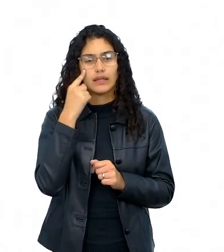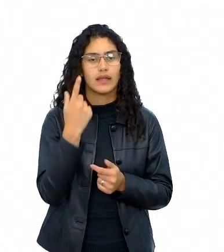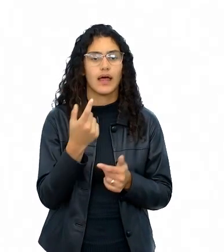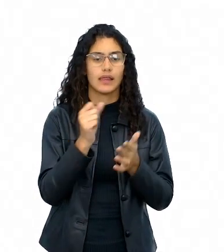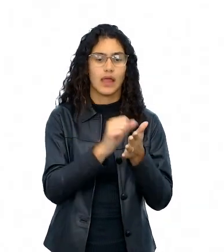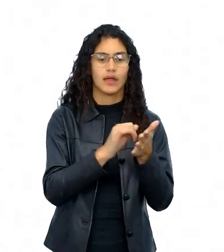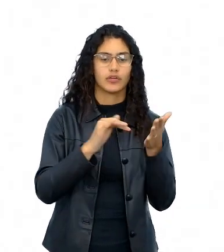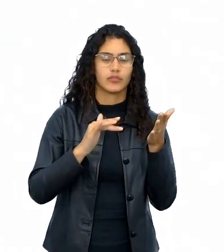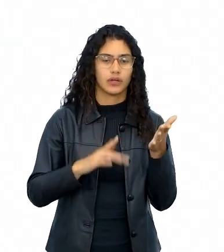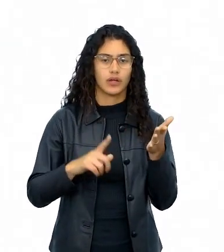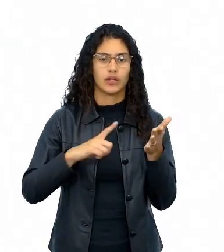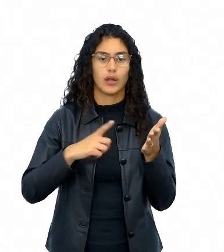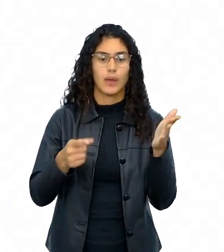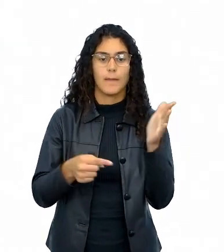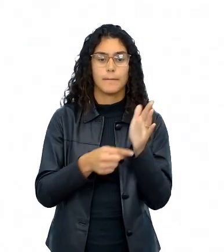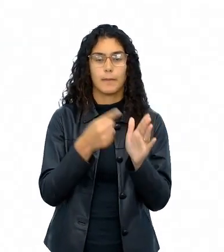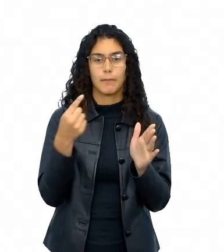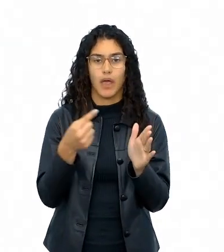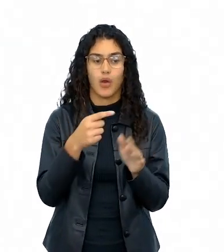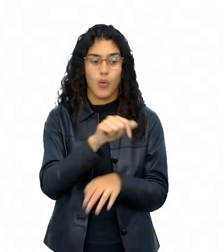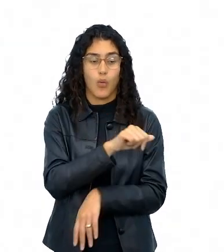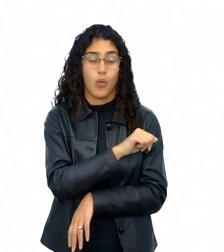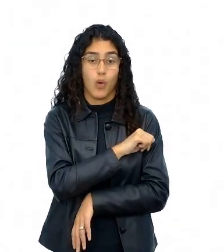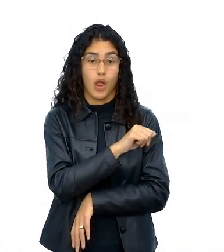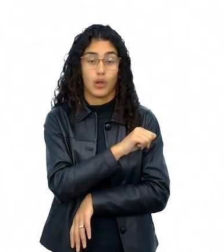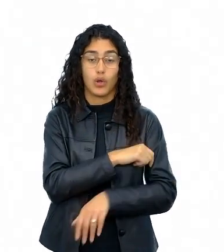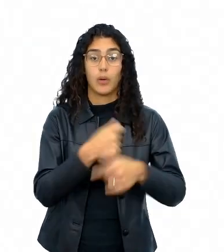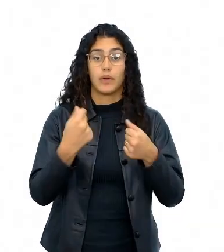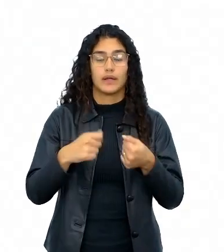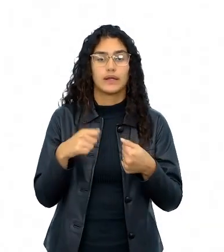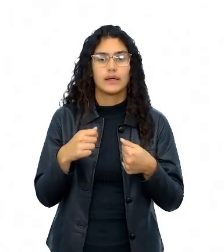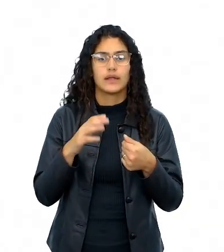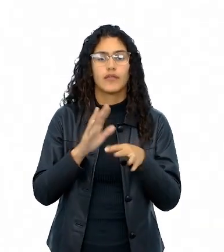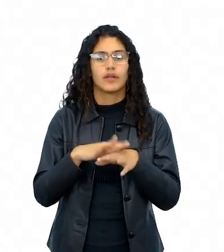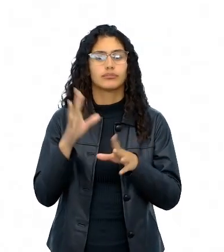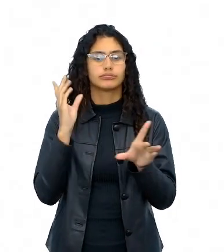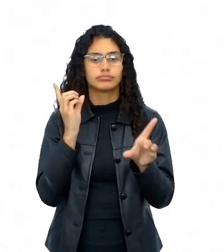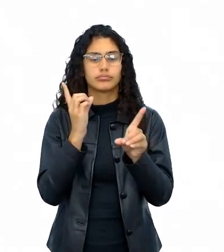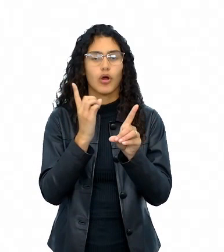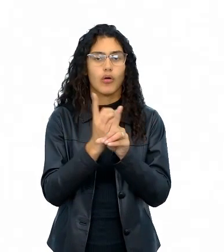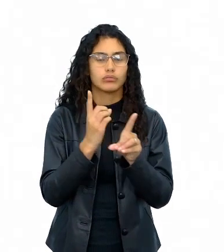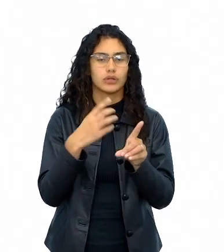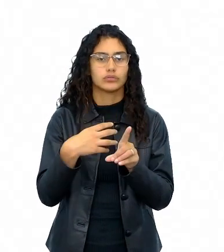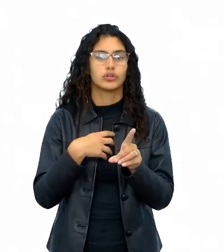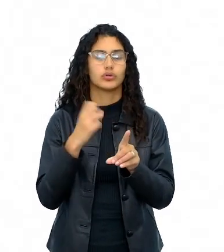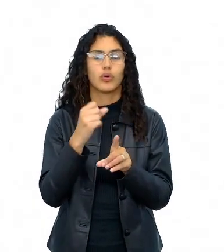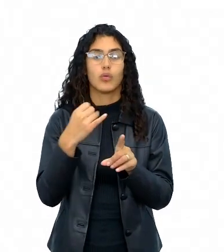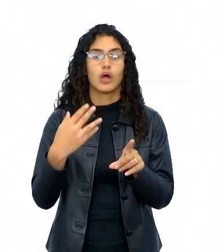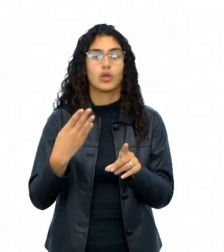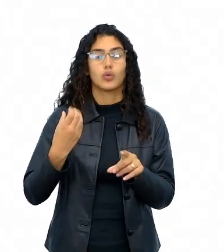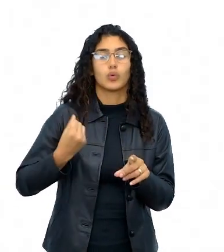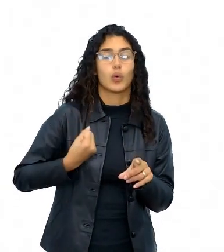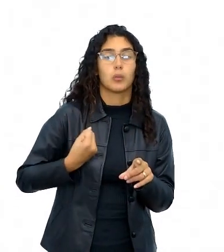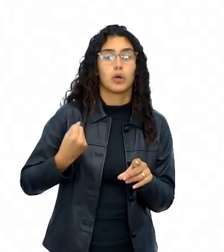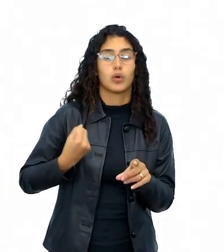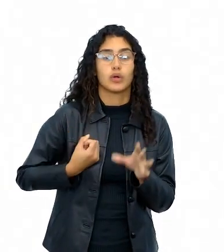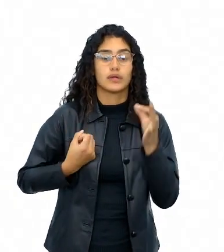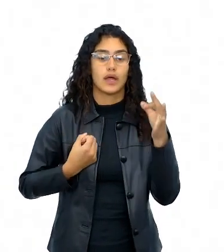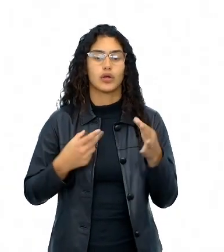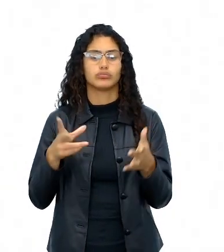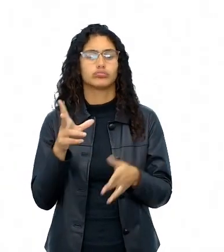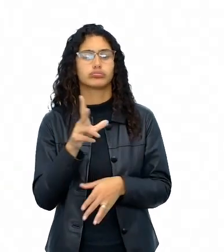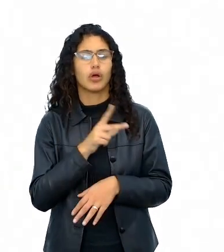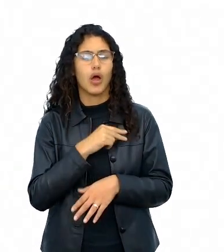nessa atividade, então, primeiramente, o estudante ele vai identificar o que são esses números inteiros. Nossa,